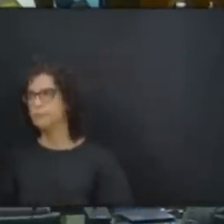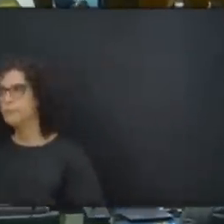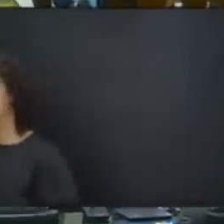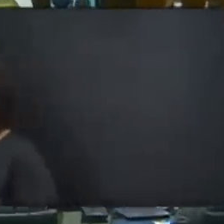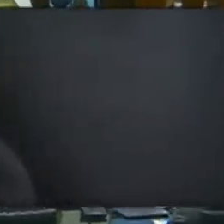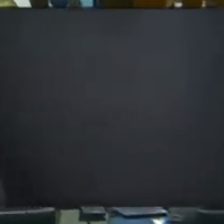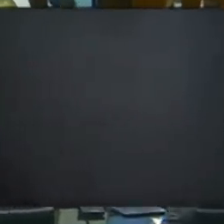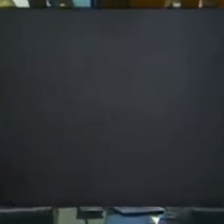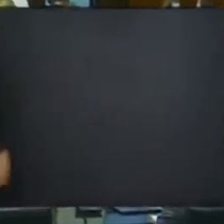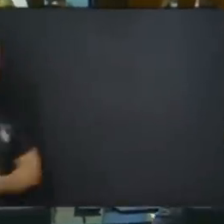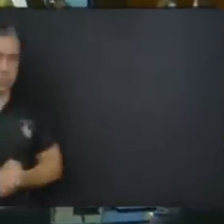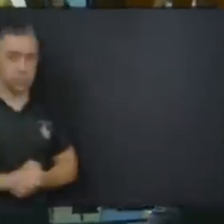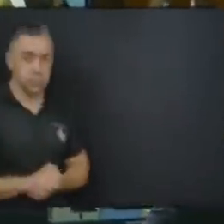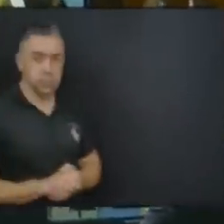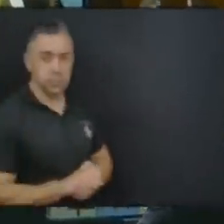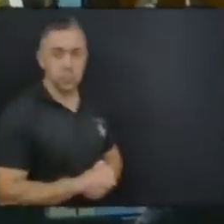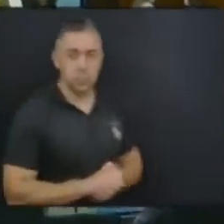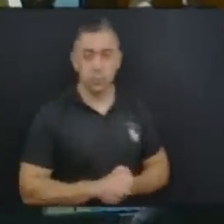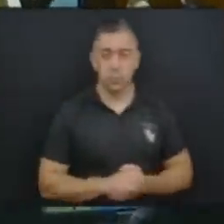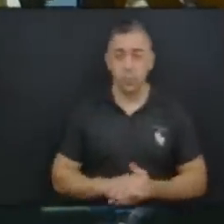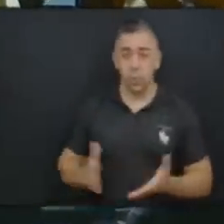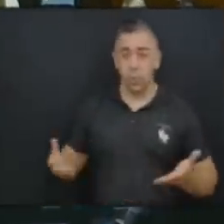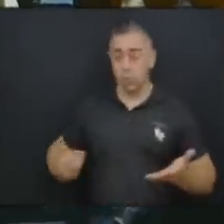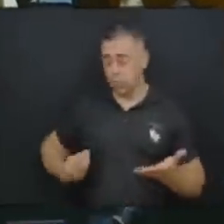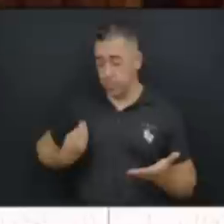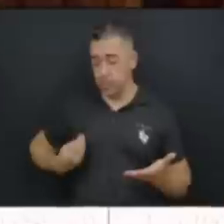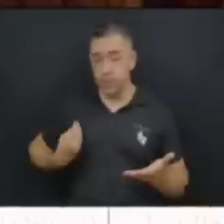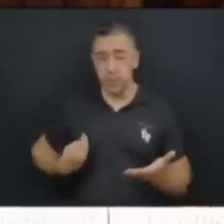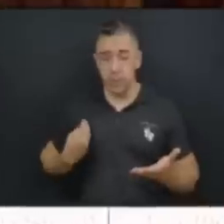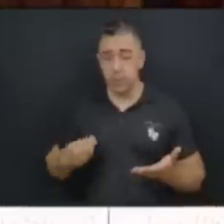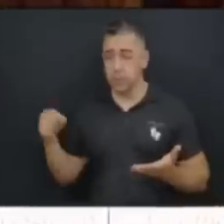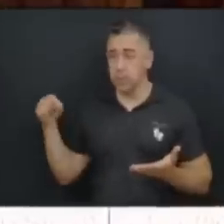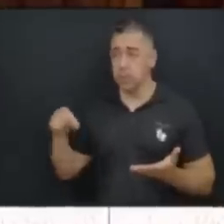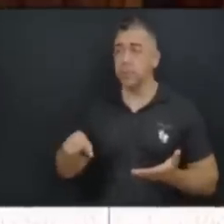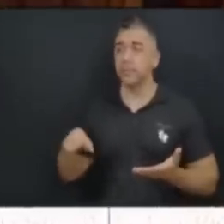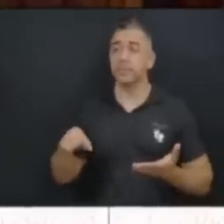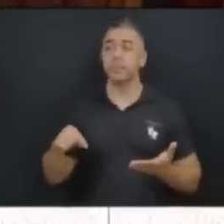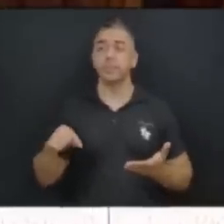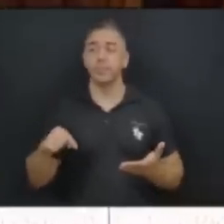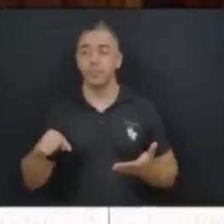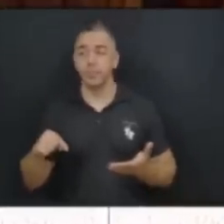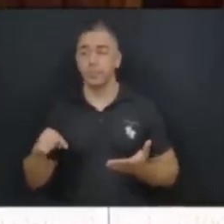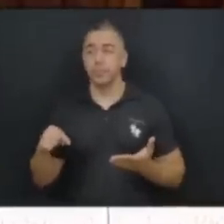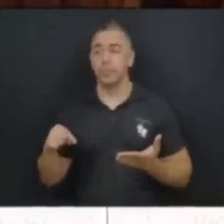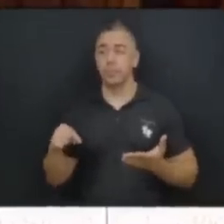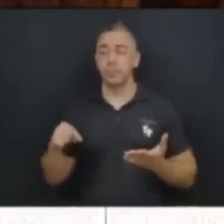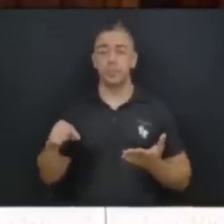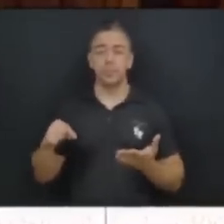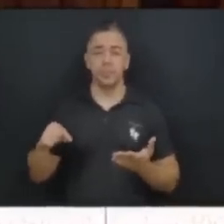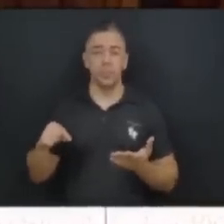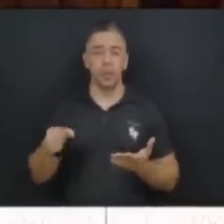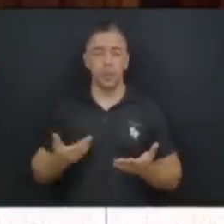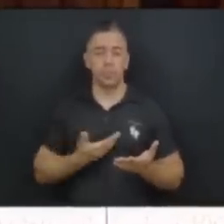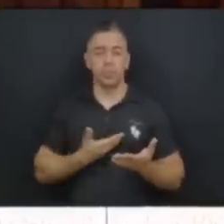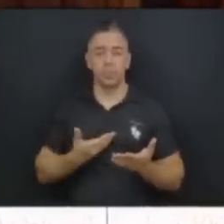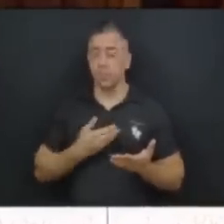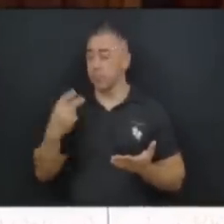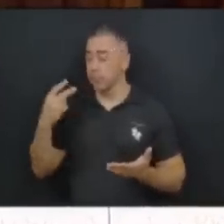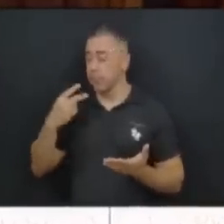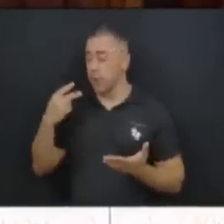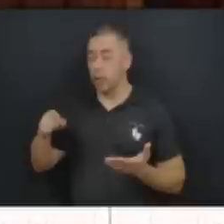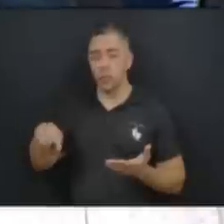Esse é o registro a presença na casa dos nossos amigos